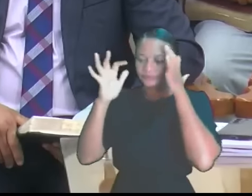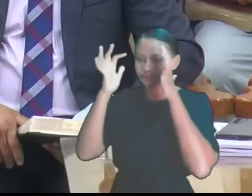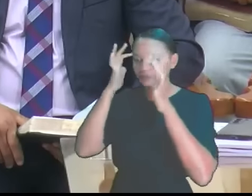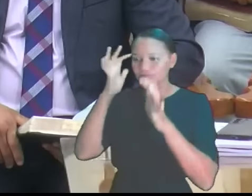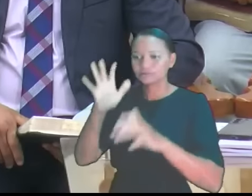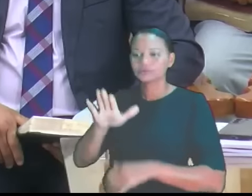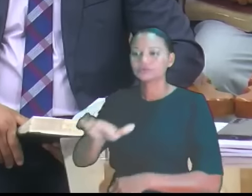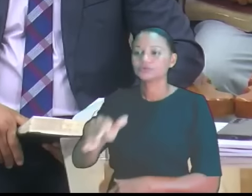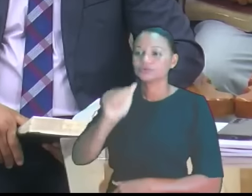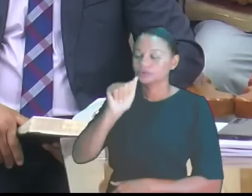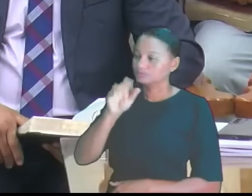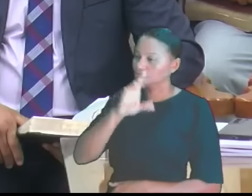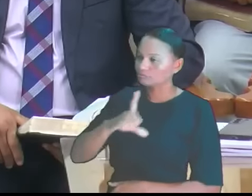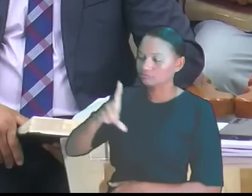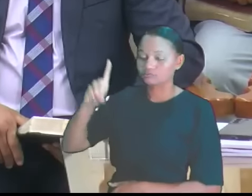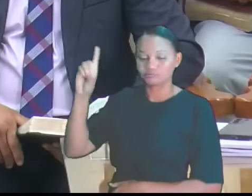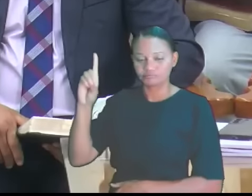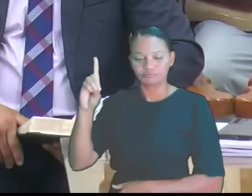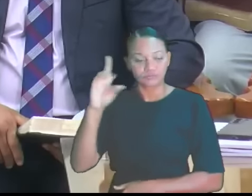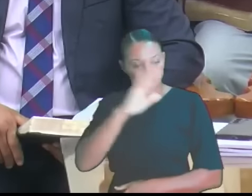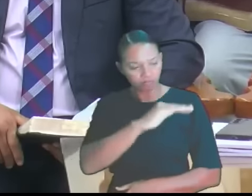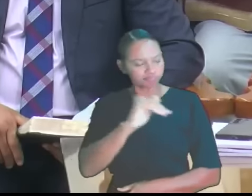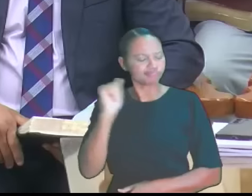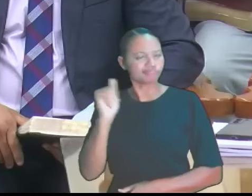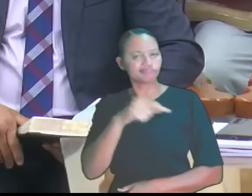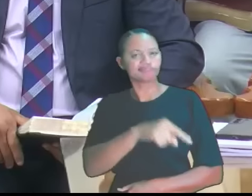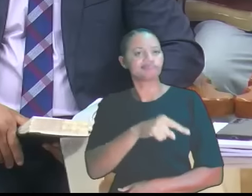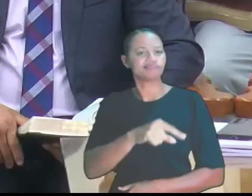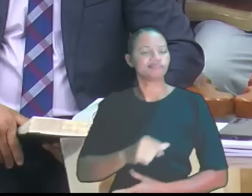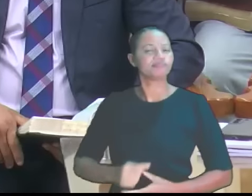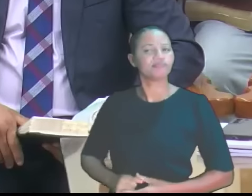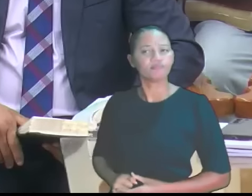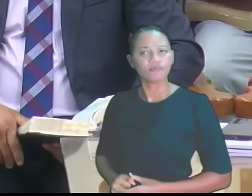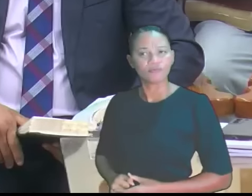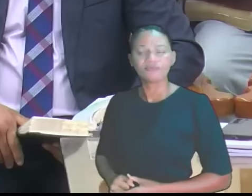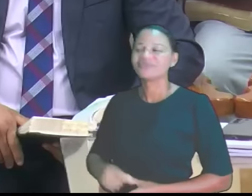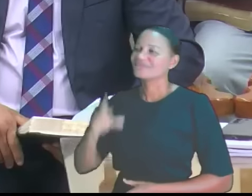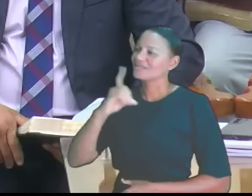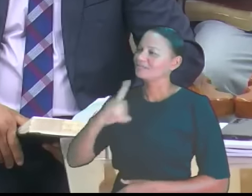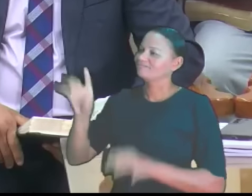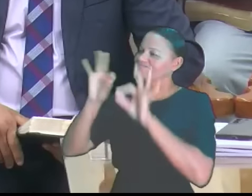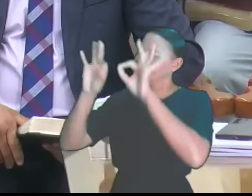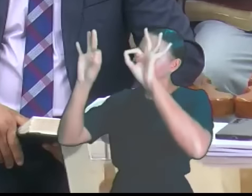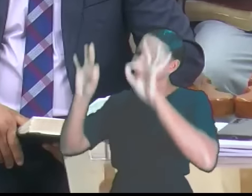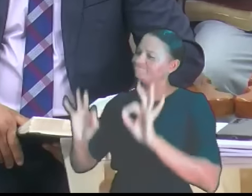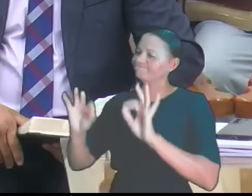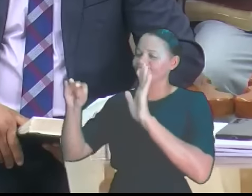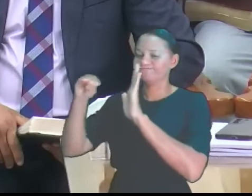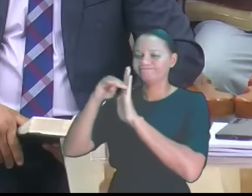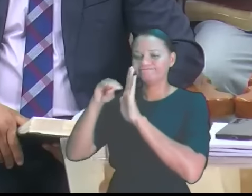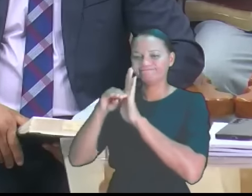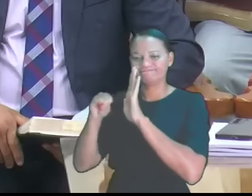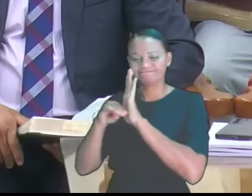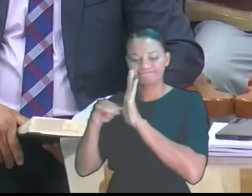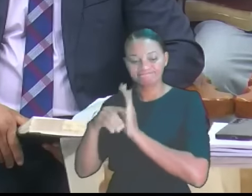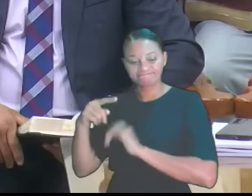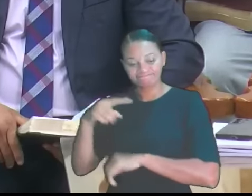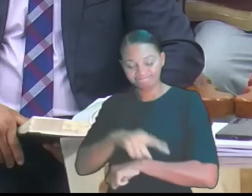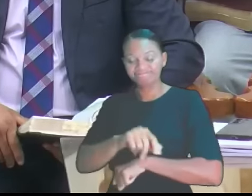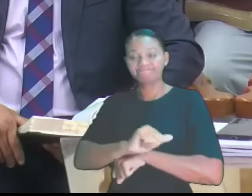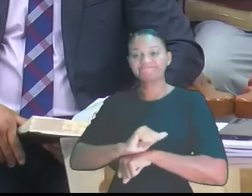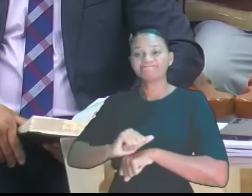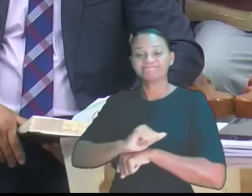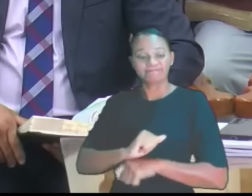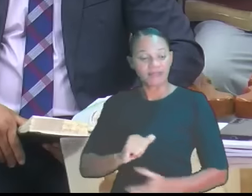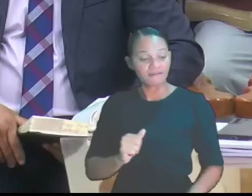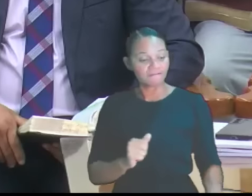Chamou Deus a Abraão, tinha Deus um plano, um projeto com ele, e disse: Abraão, vem